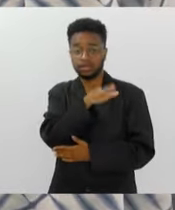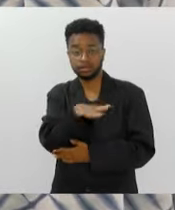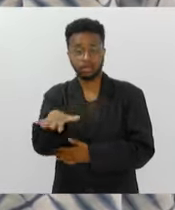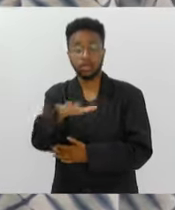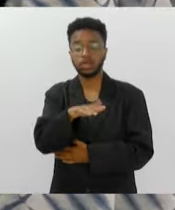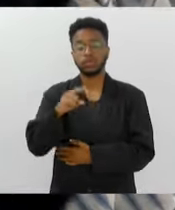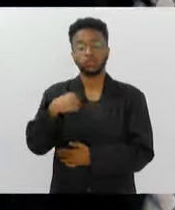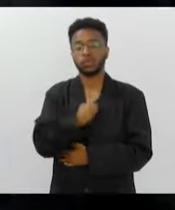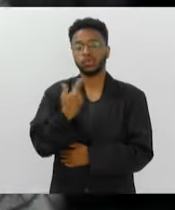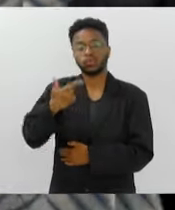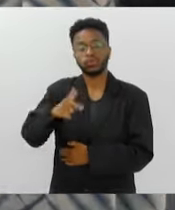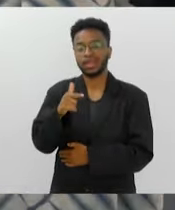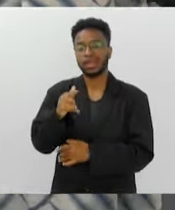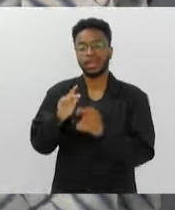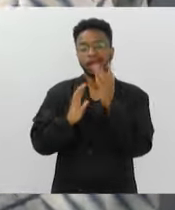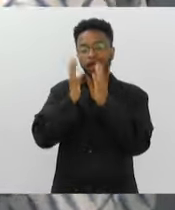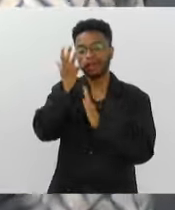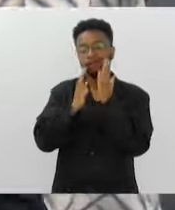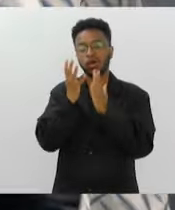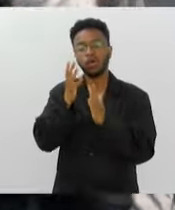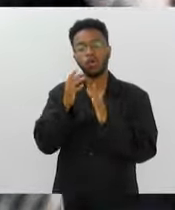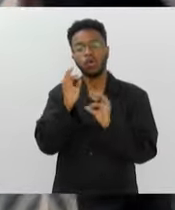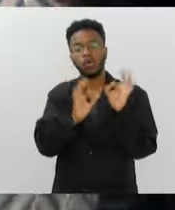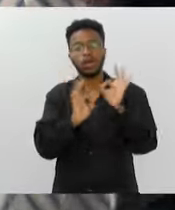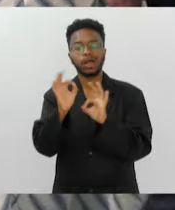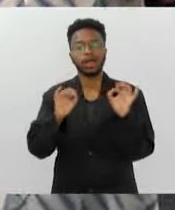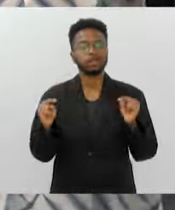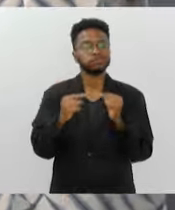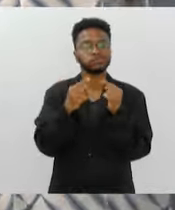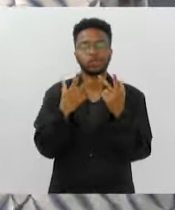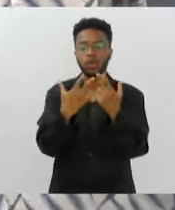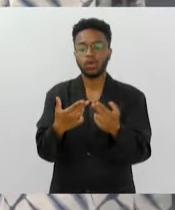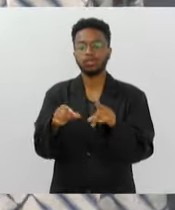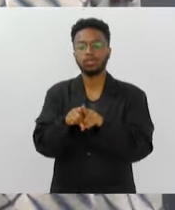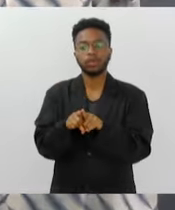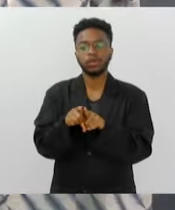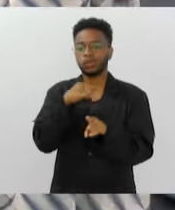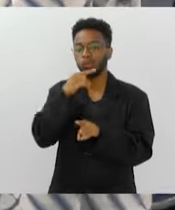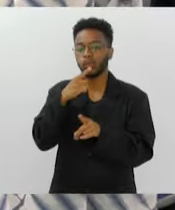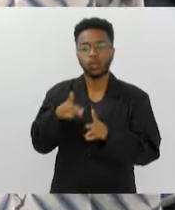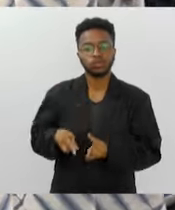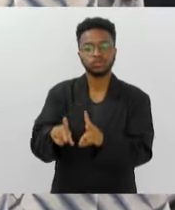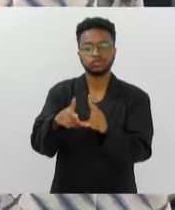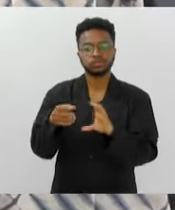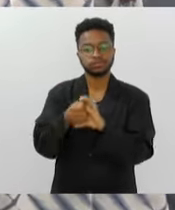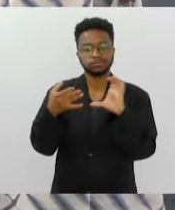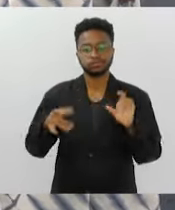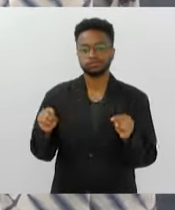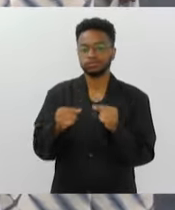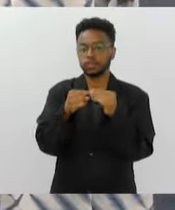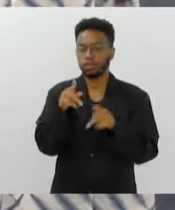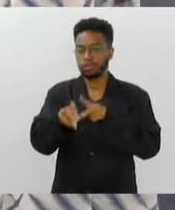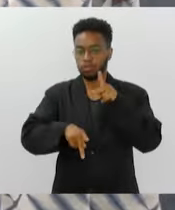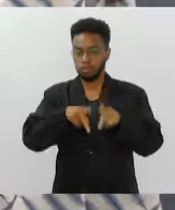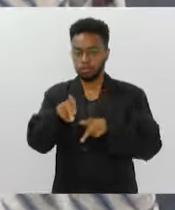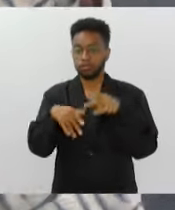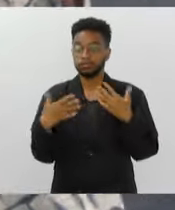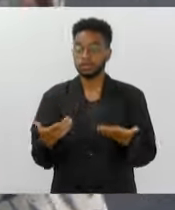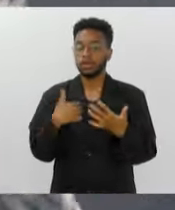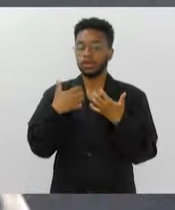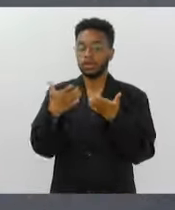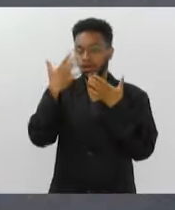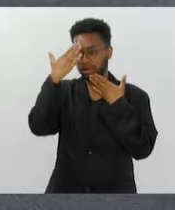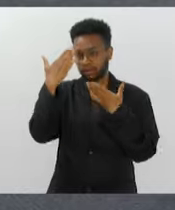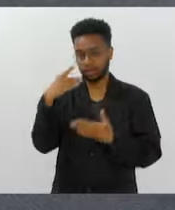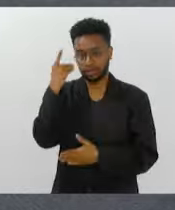o carnaval tão organizado e ainda assim mantendo o seu caráter Popular queria agradecer aqui a deputada